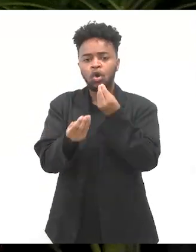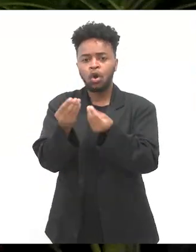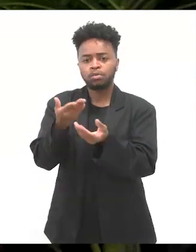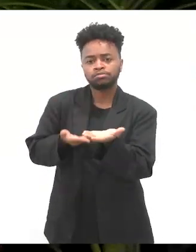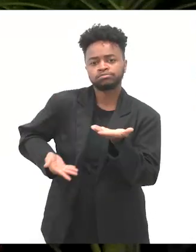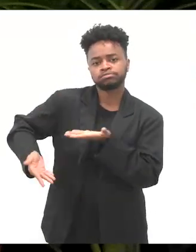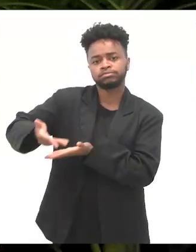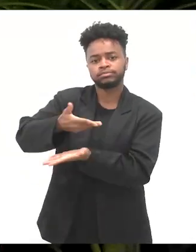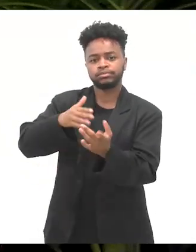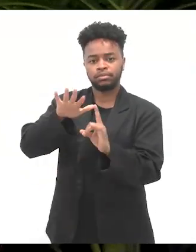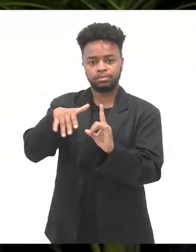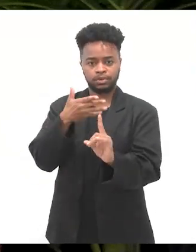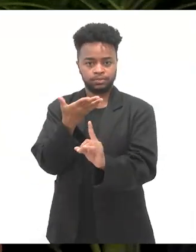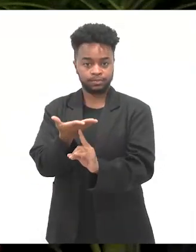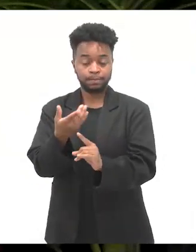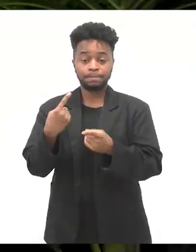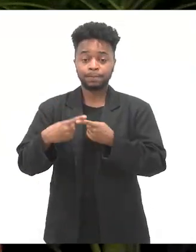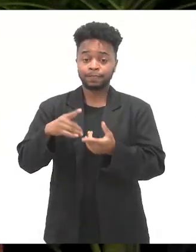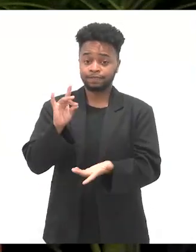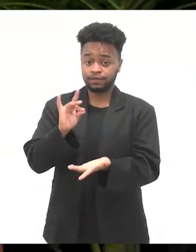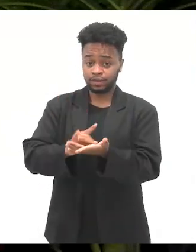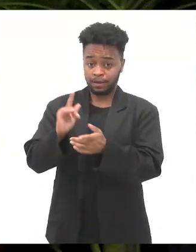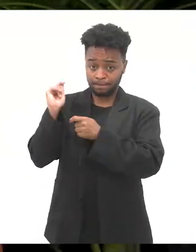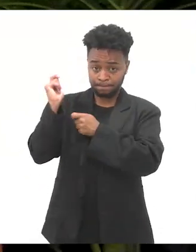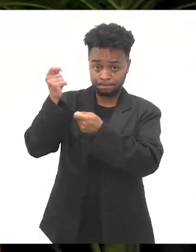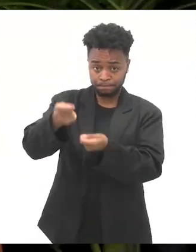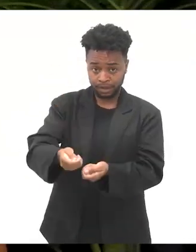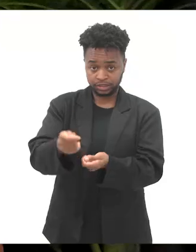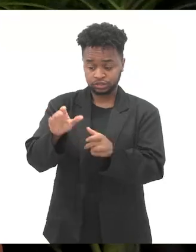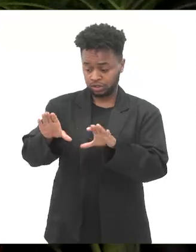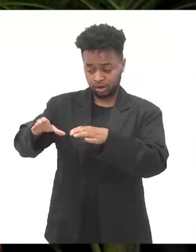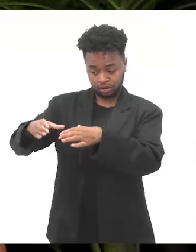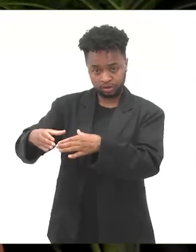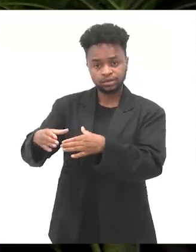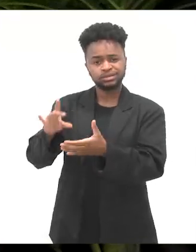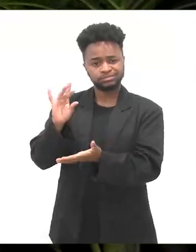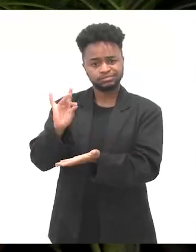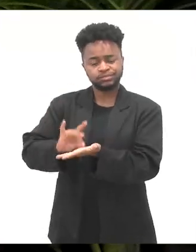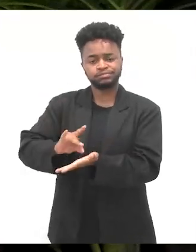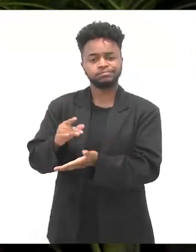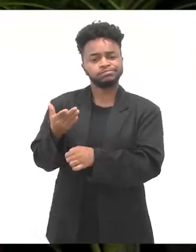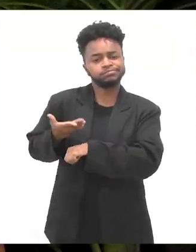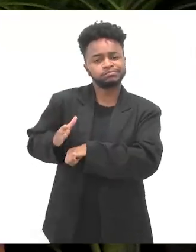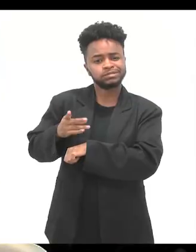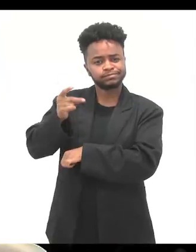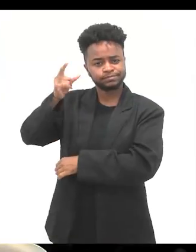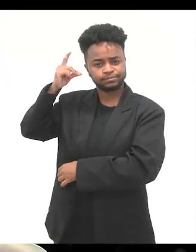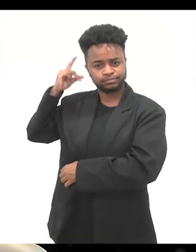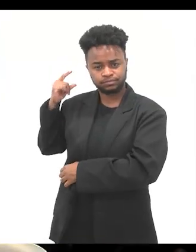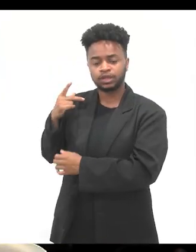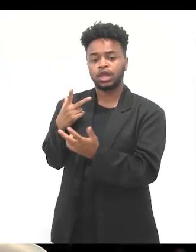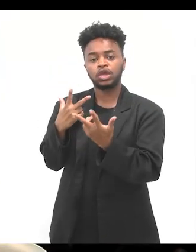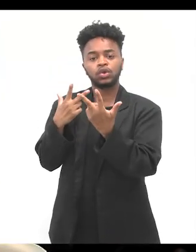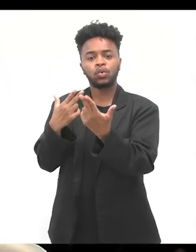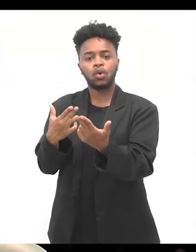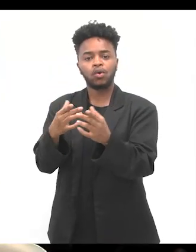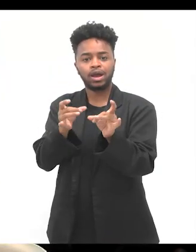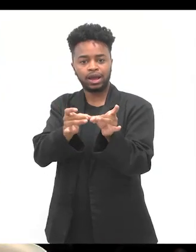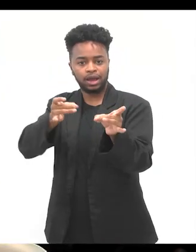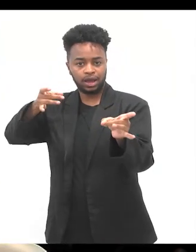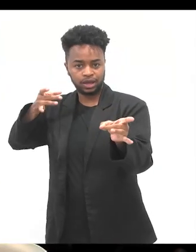verdade, a pesca artesanal é uma prática muito antiga, né? Tão antiga quanto a caça, tão velha quanto a